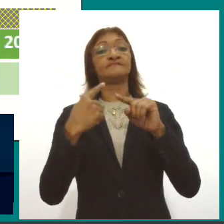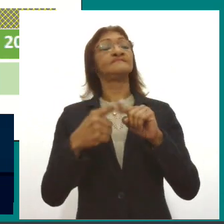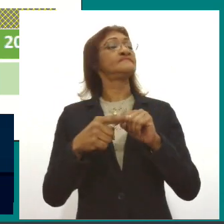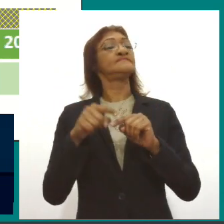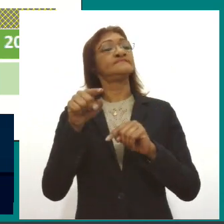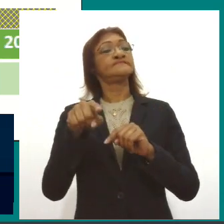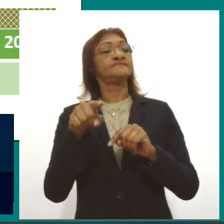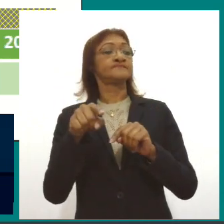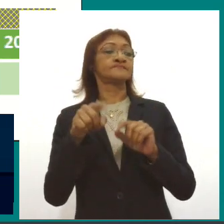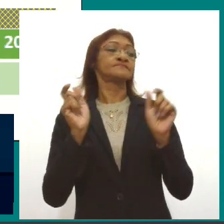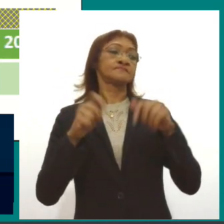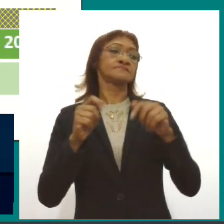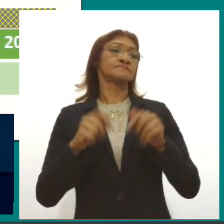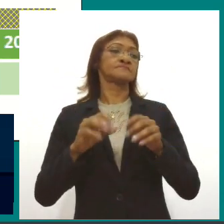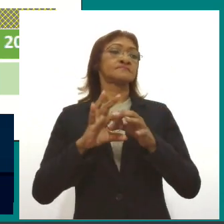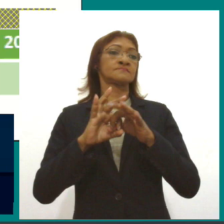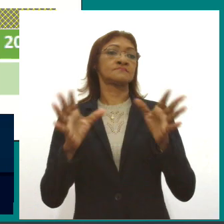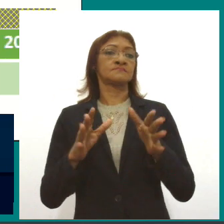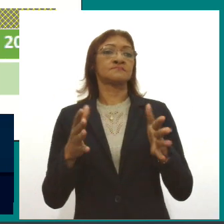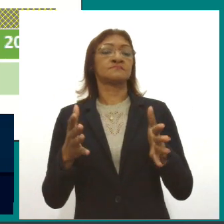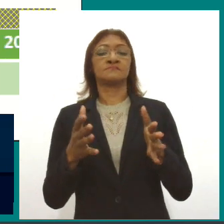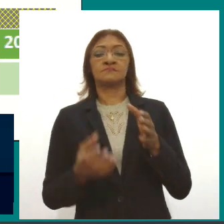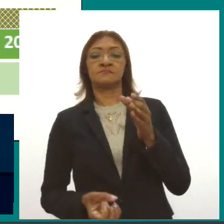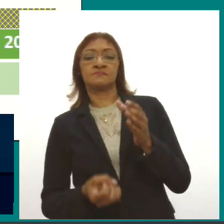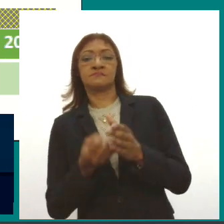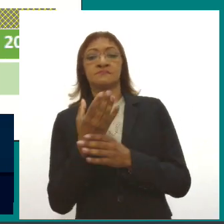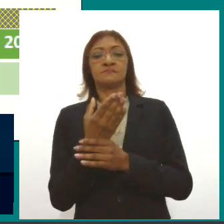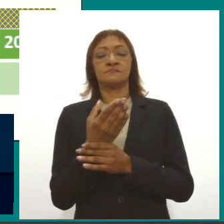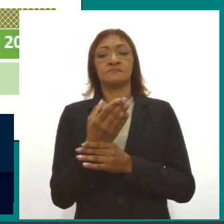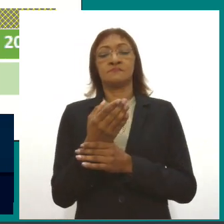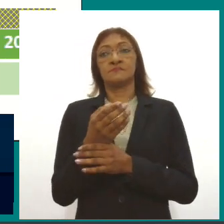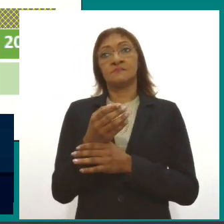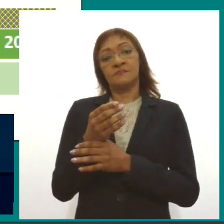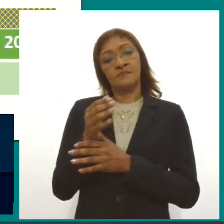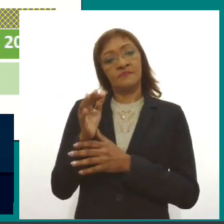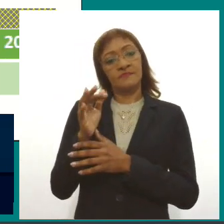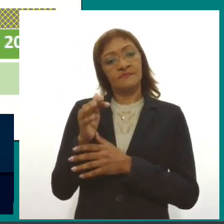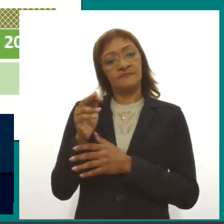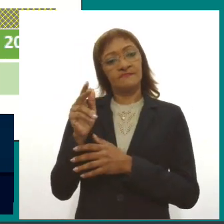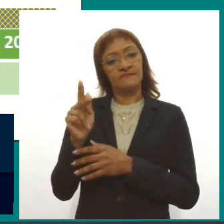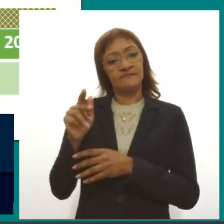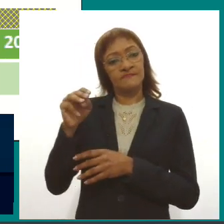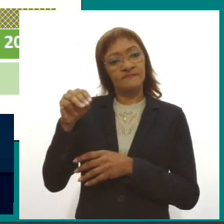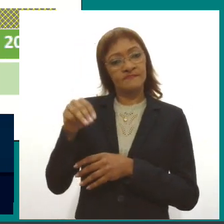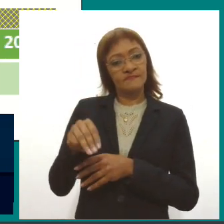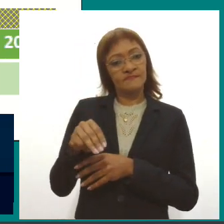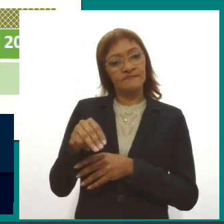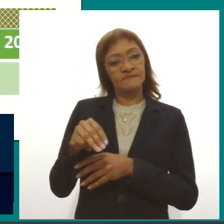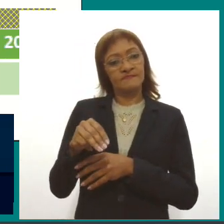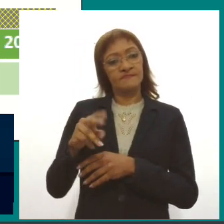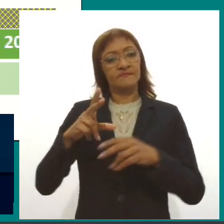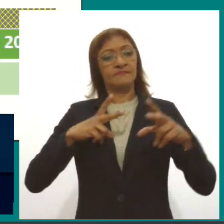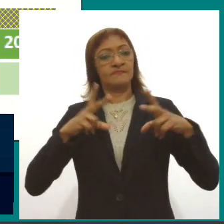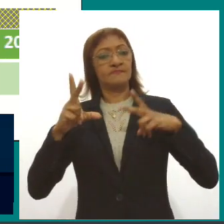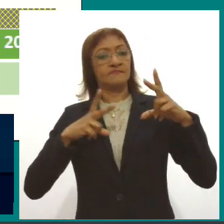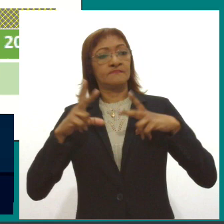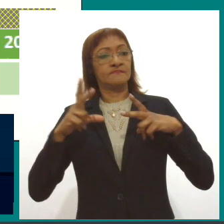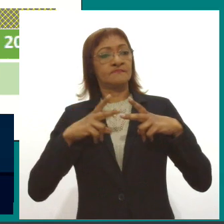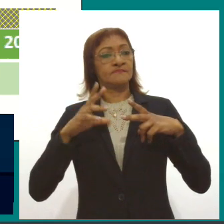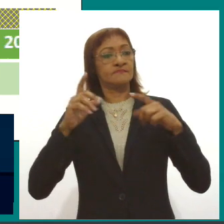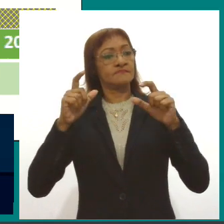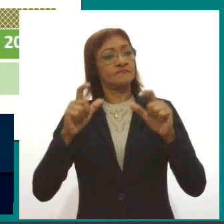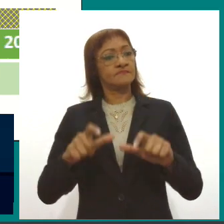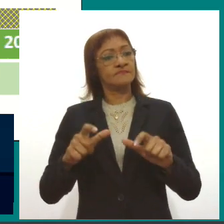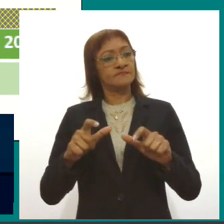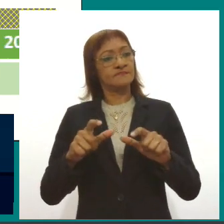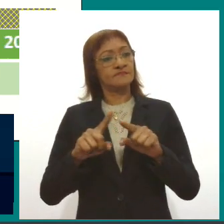permitir incentivar a criação de RPPNs, que são aquelas reservas particulares naturais,